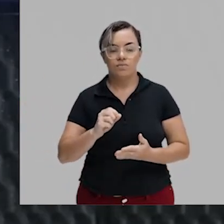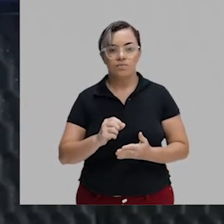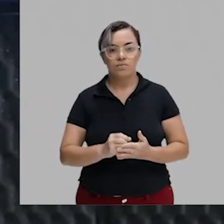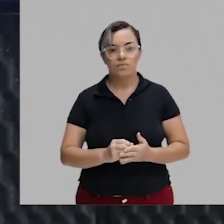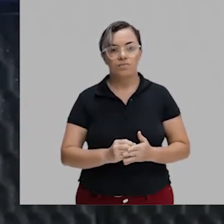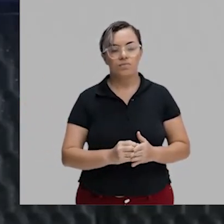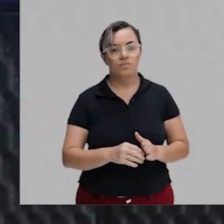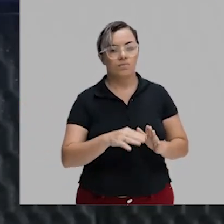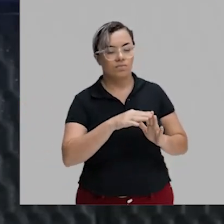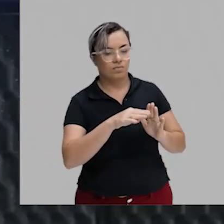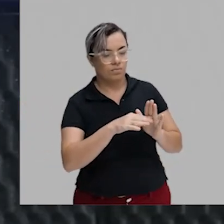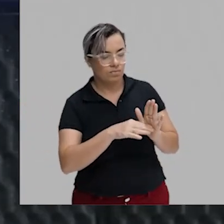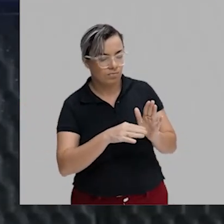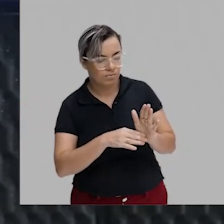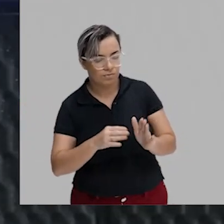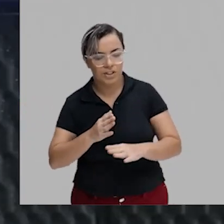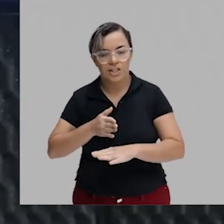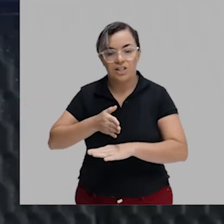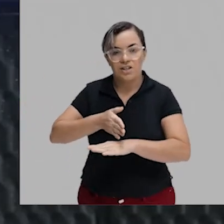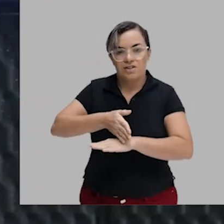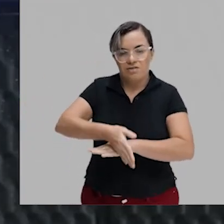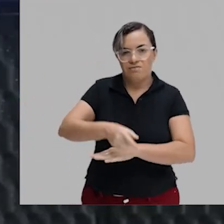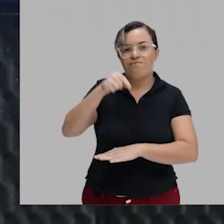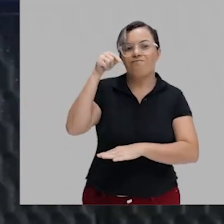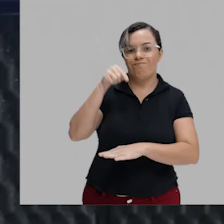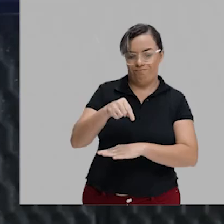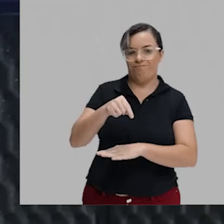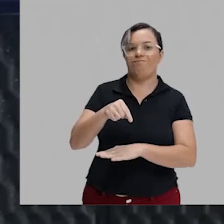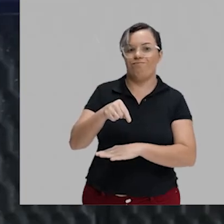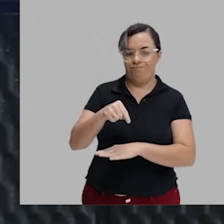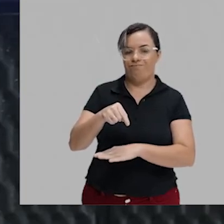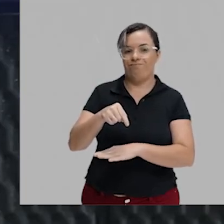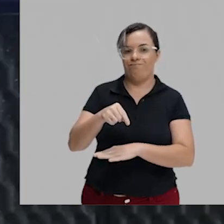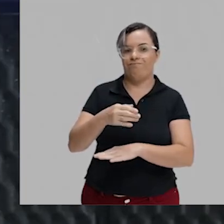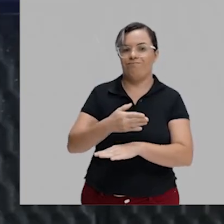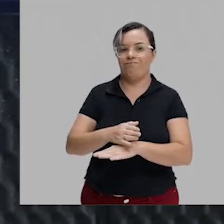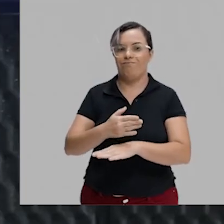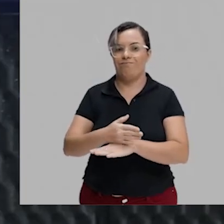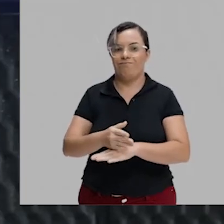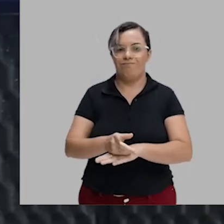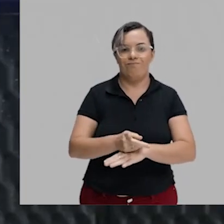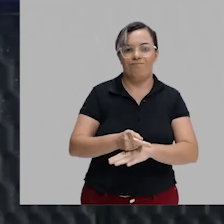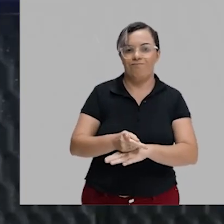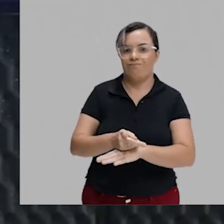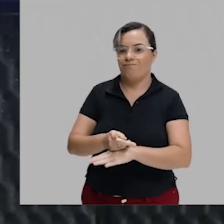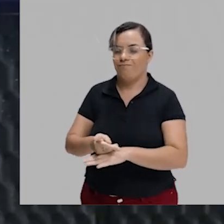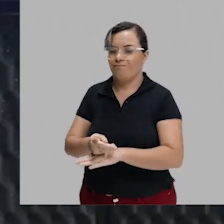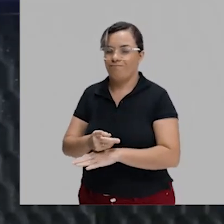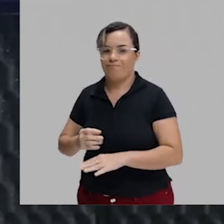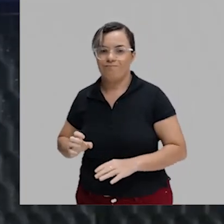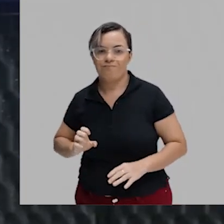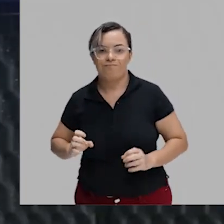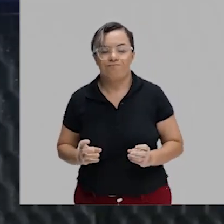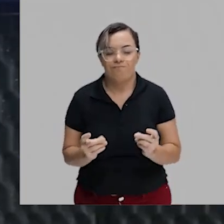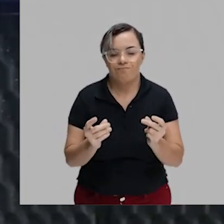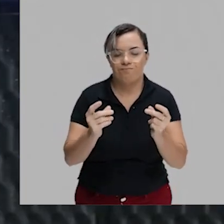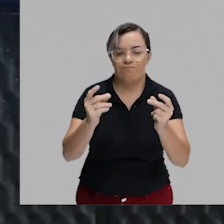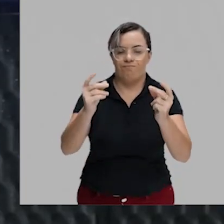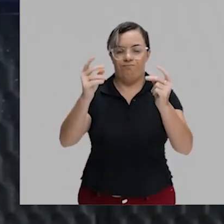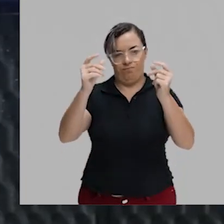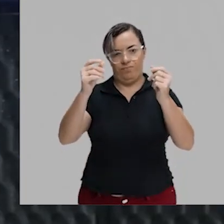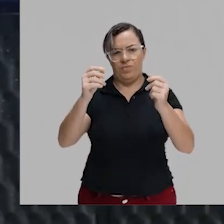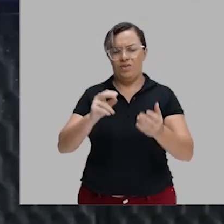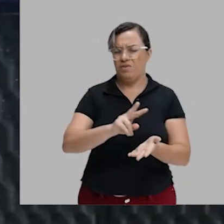Estado vai colocar em prática, buscando o seu enriquecimento. Nós temos várias